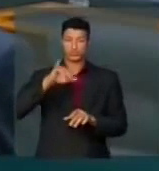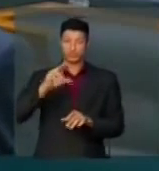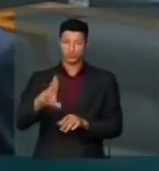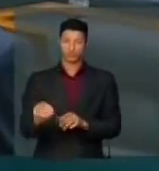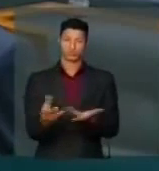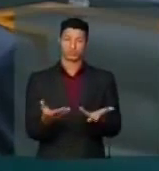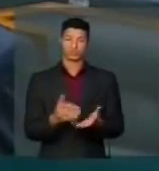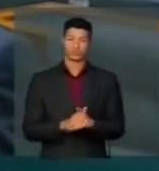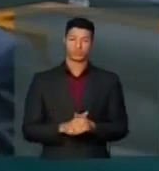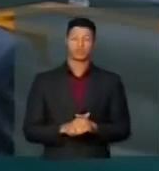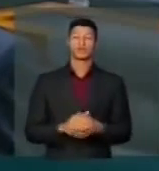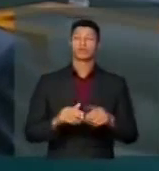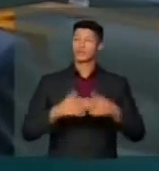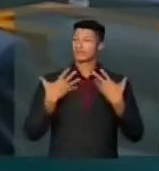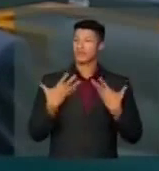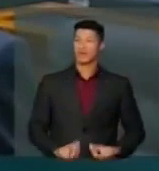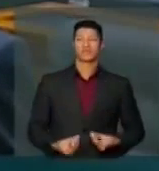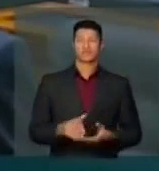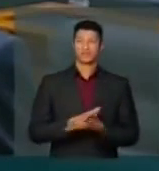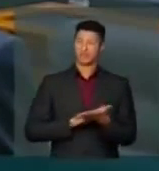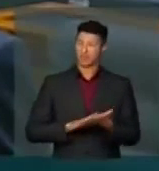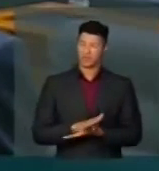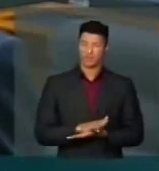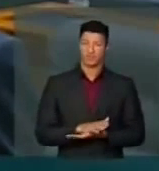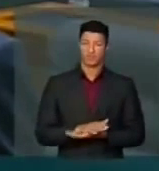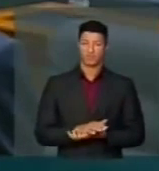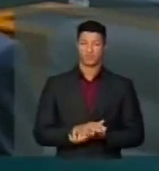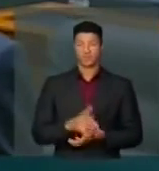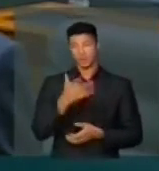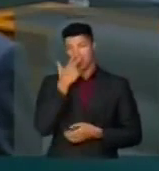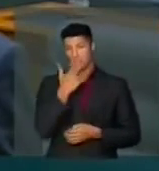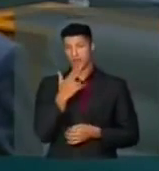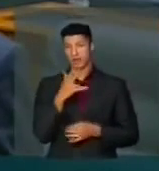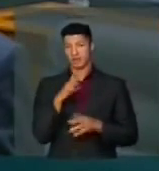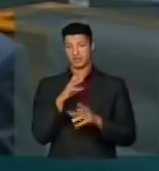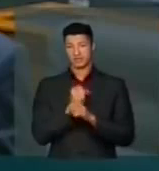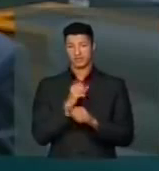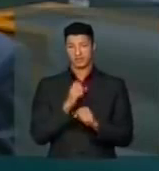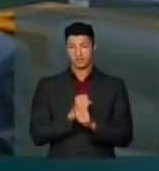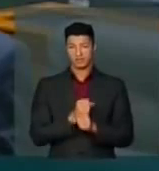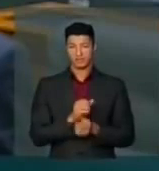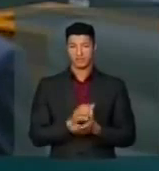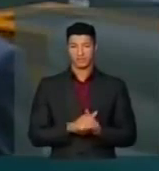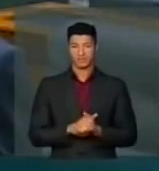juro. É inaceitável. Parece aquelas compras...